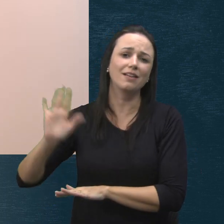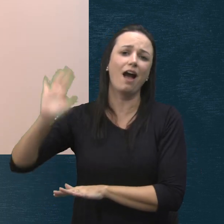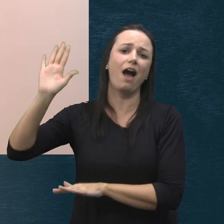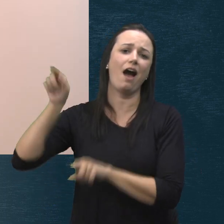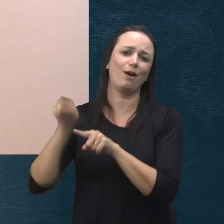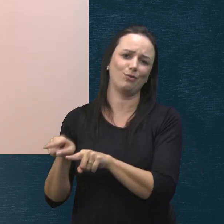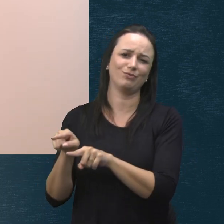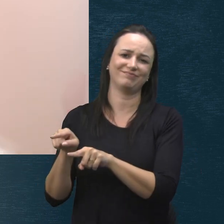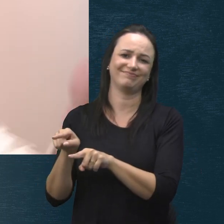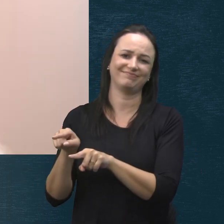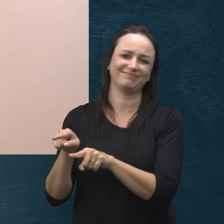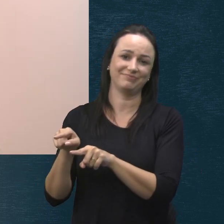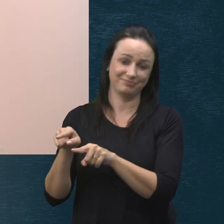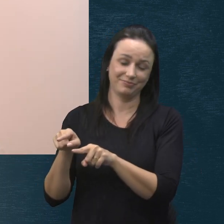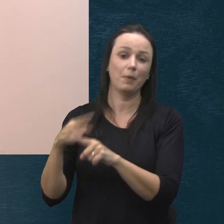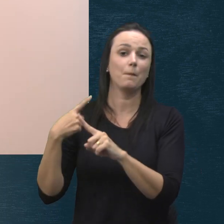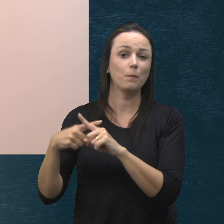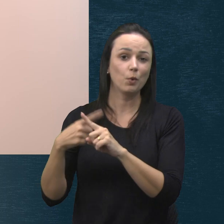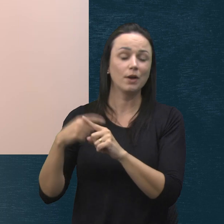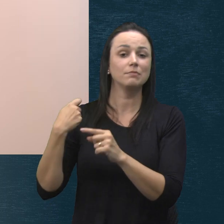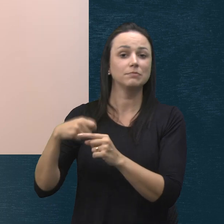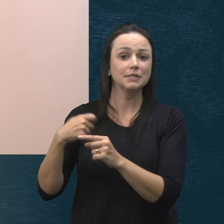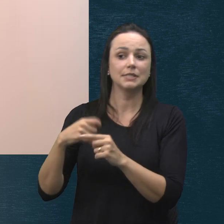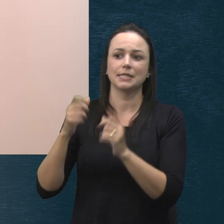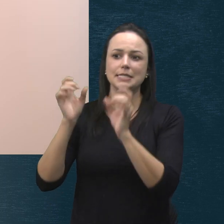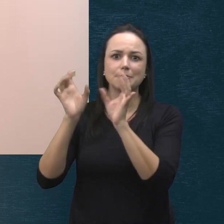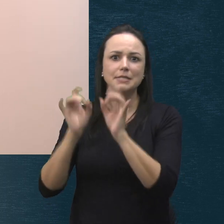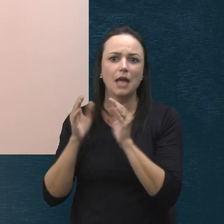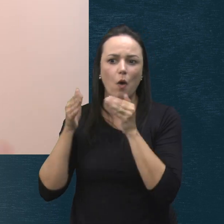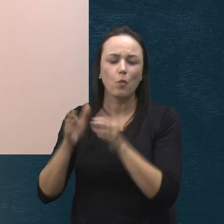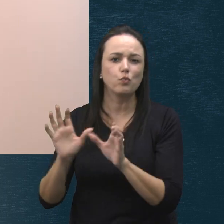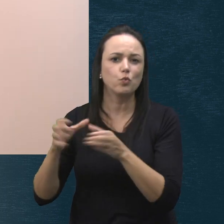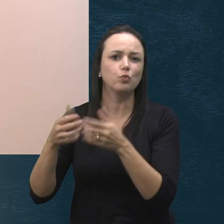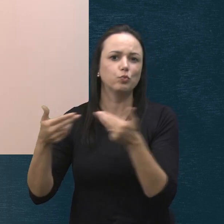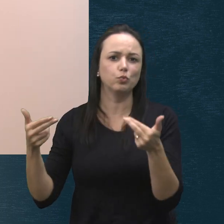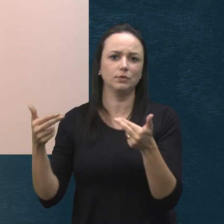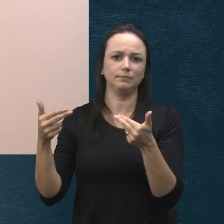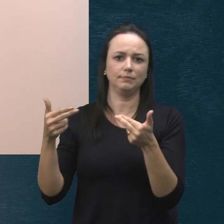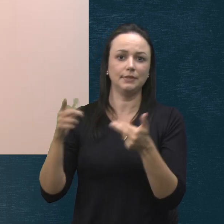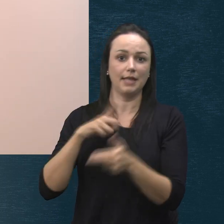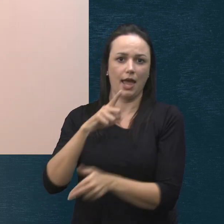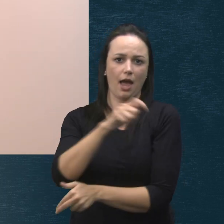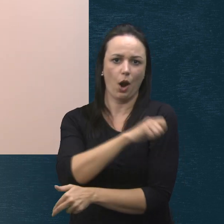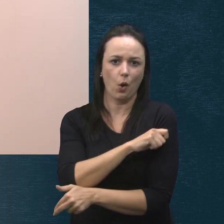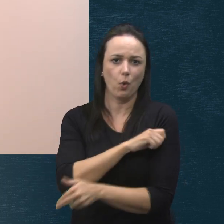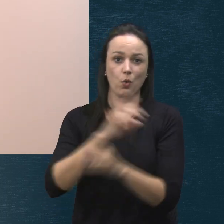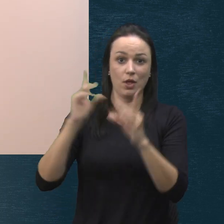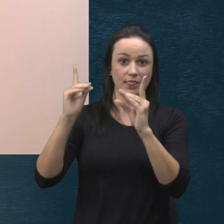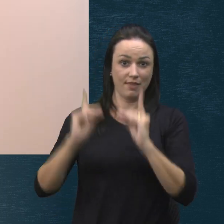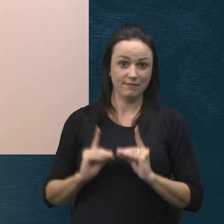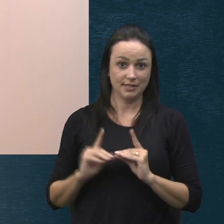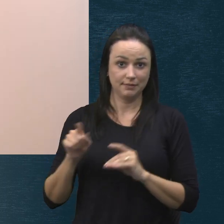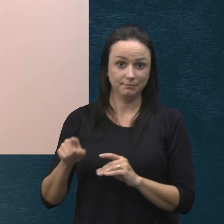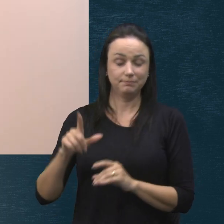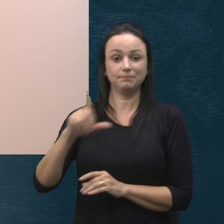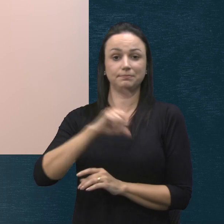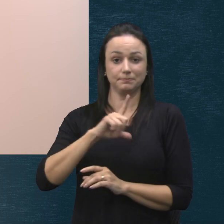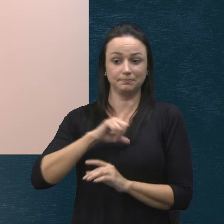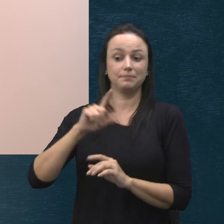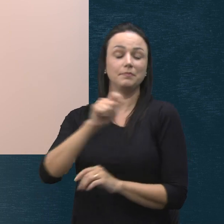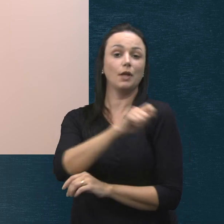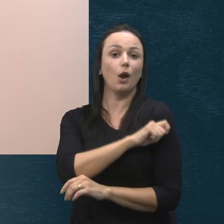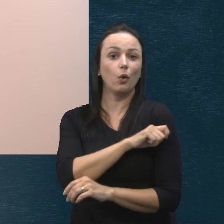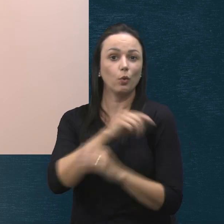serviço tem que ser mais caro. Porque exige uma demanda especializada. Então você tem os alunos com deficiência e você tem os